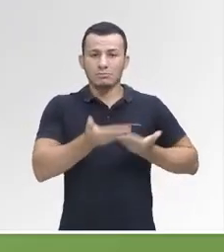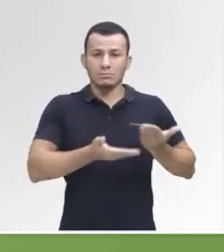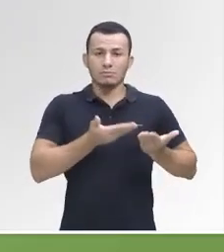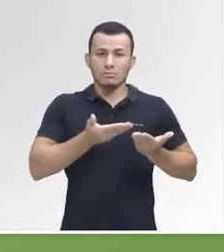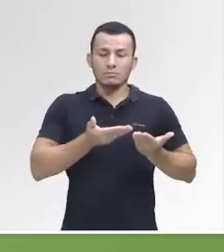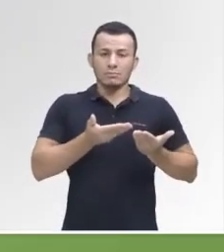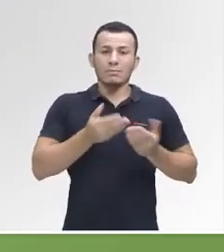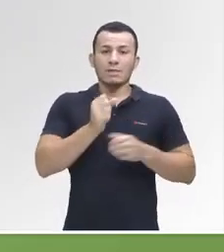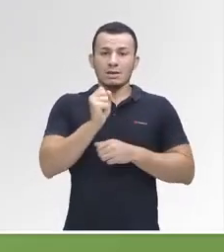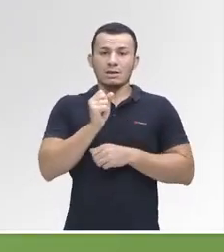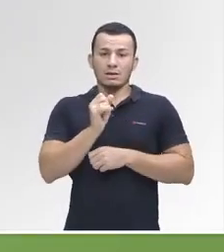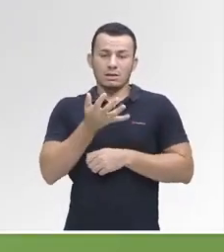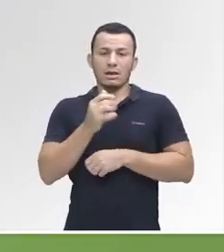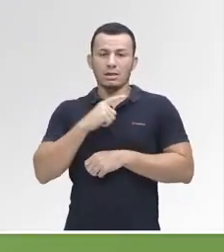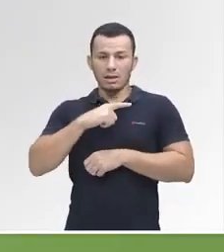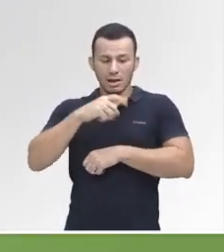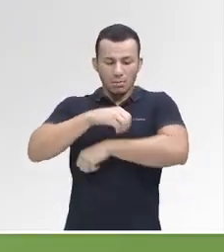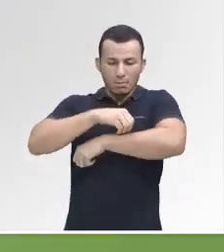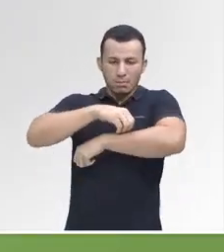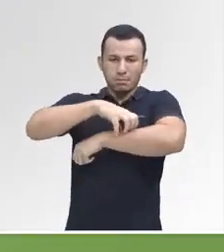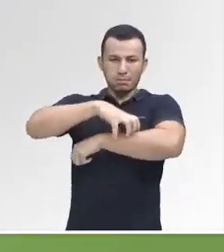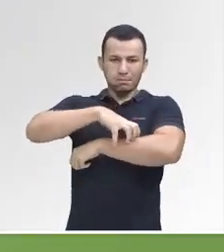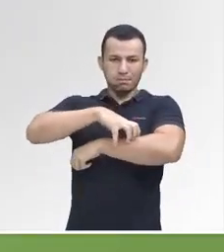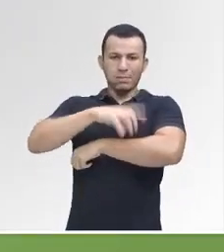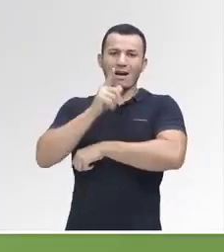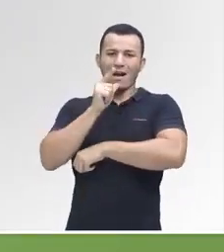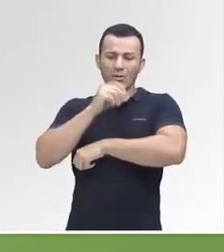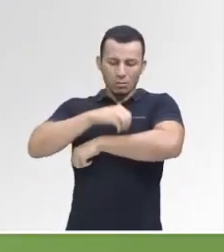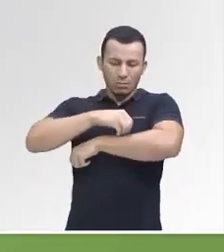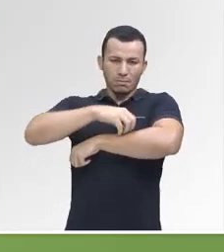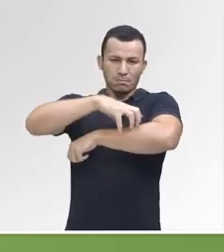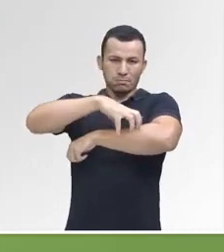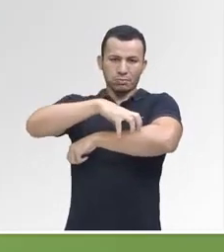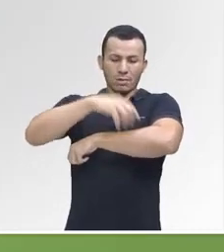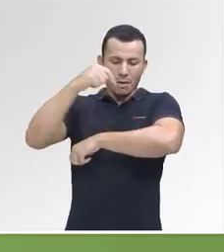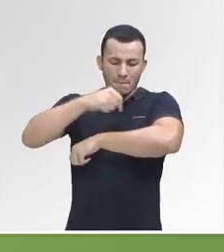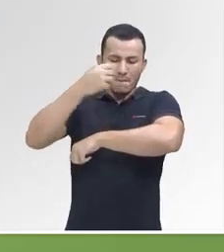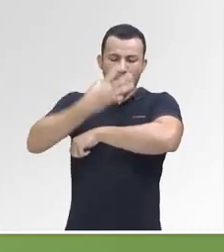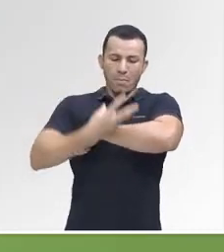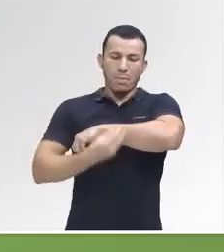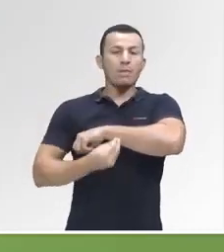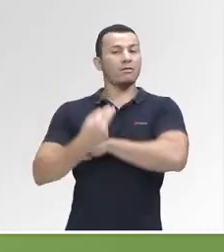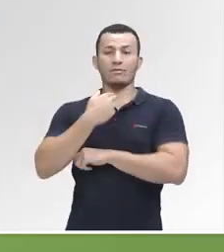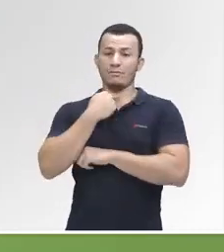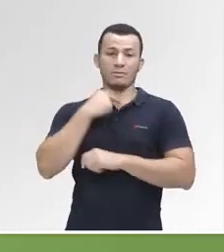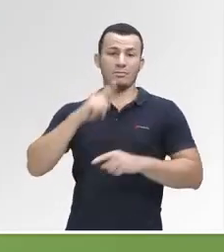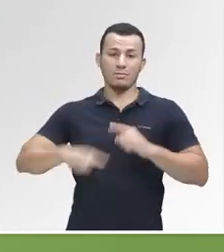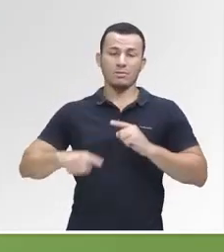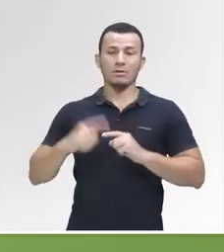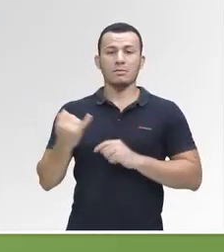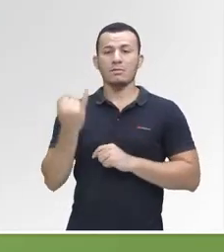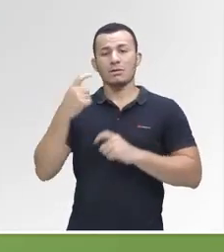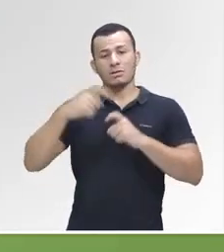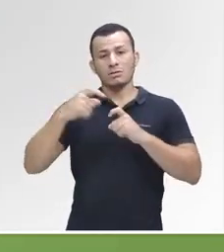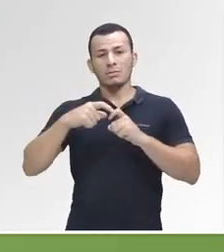pode estourar. É muito importante que você procure um especialista para cuidar da sua pele.